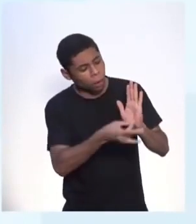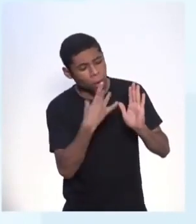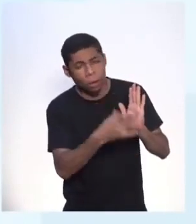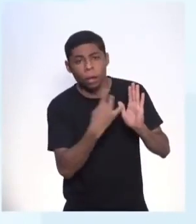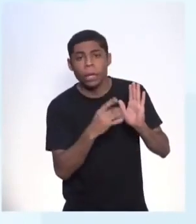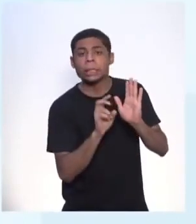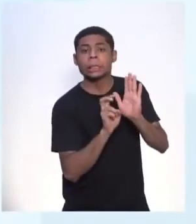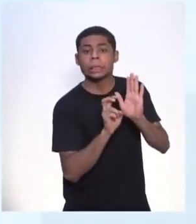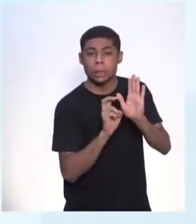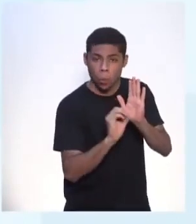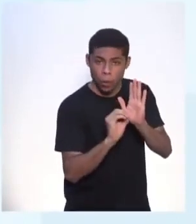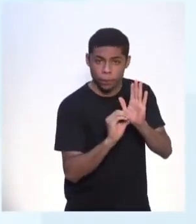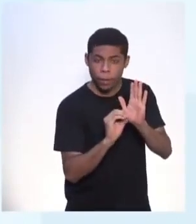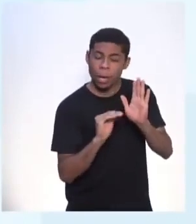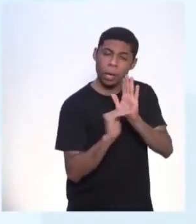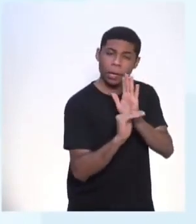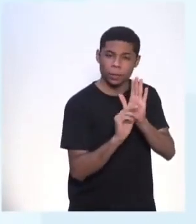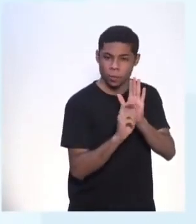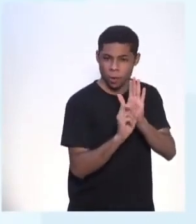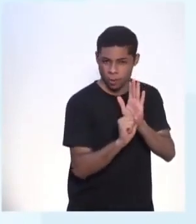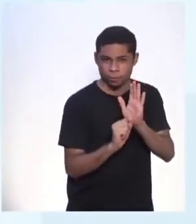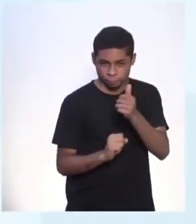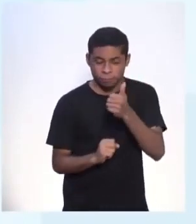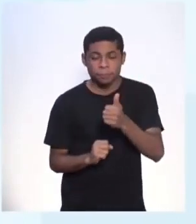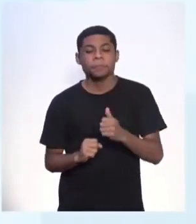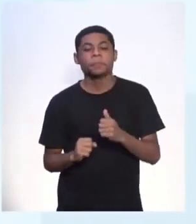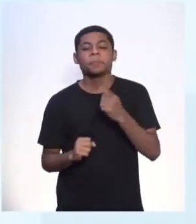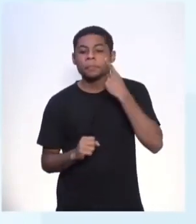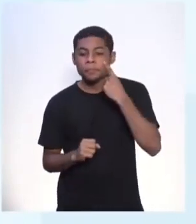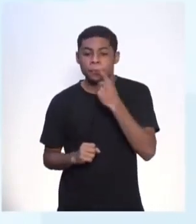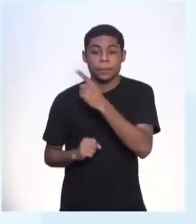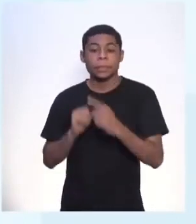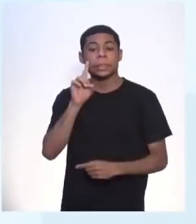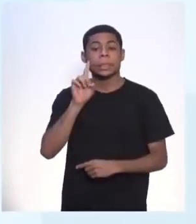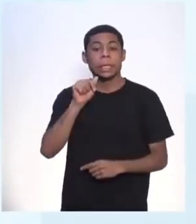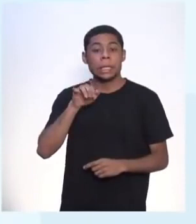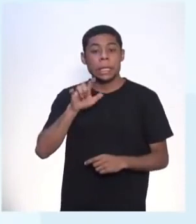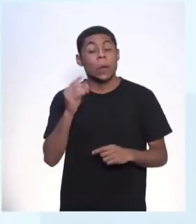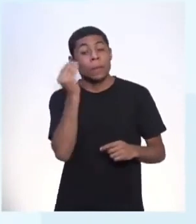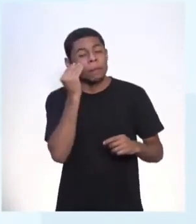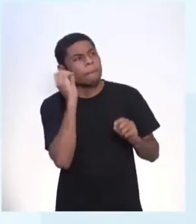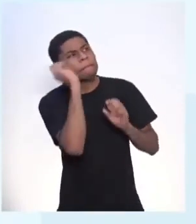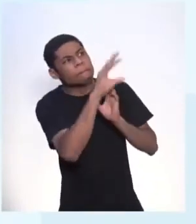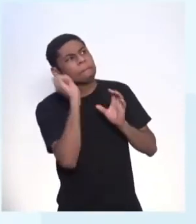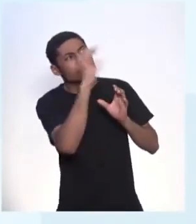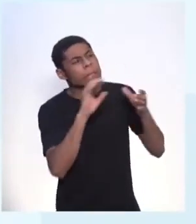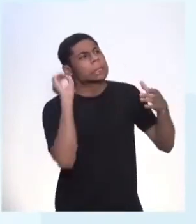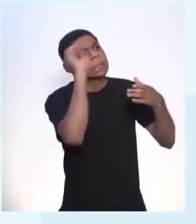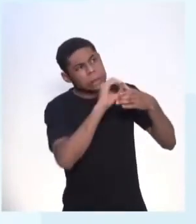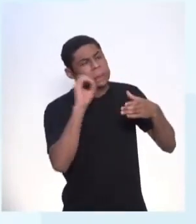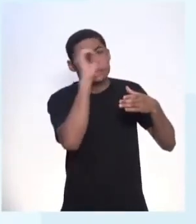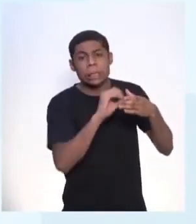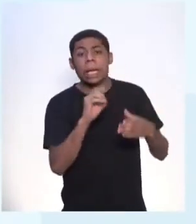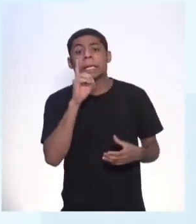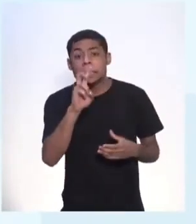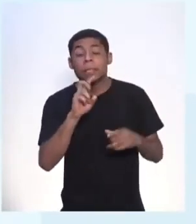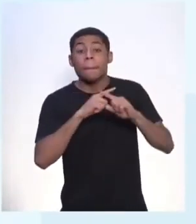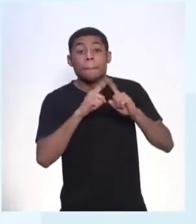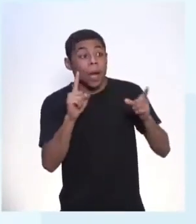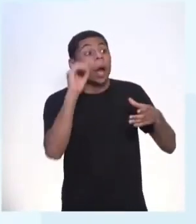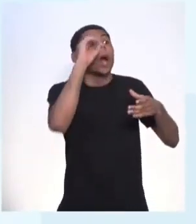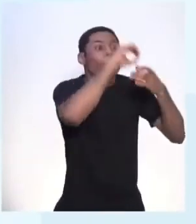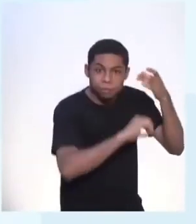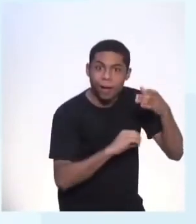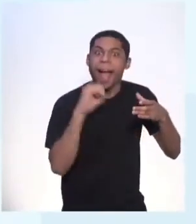58. Tudo bem? Muito então, bem. a pergunta aí, o Daniel arremessou 15 vezes, acertou 9 delas. Tá? A gente